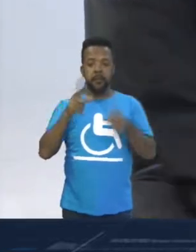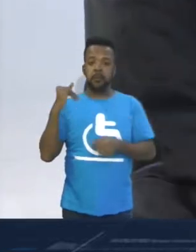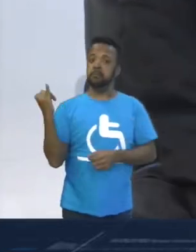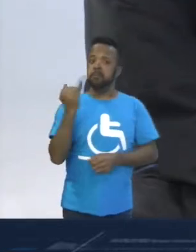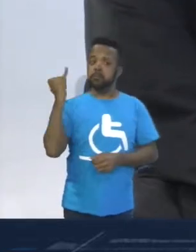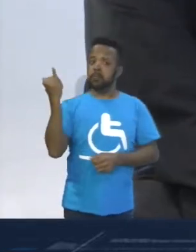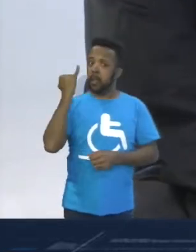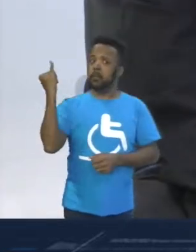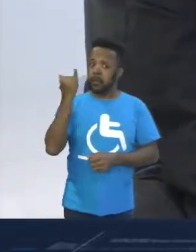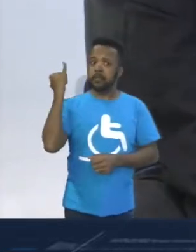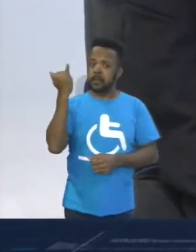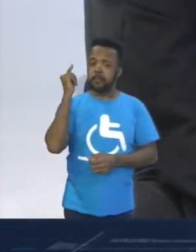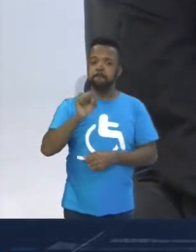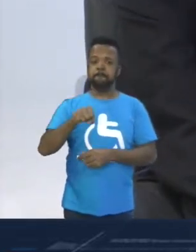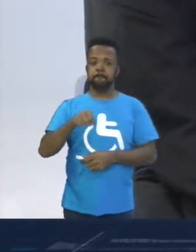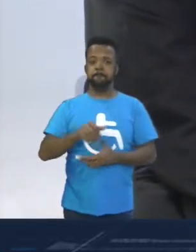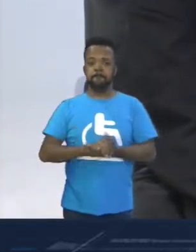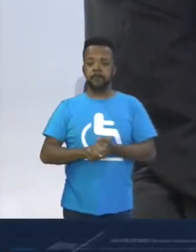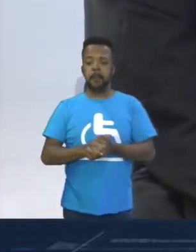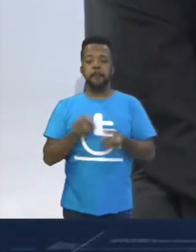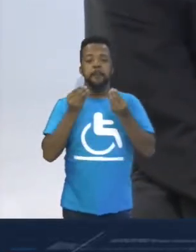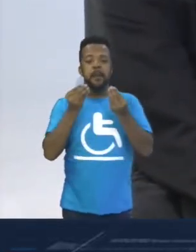importantes. São importantes. Para que